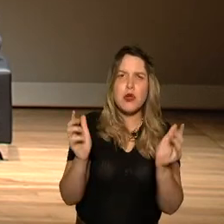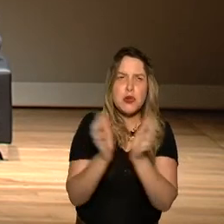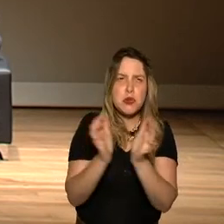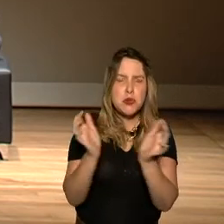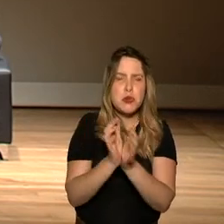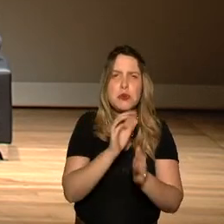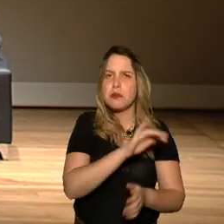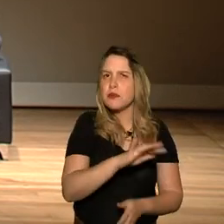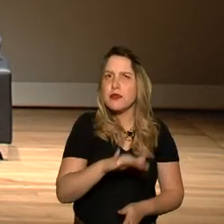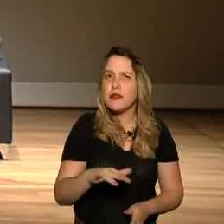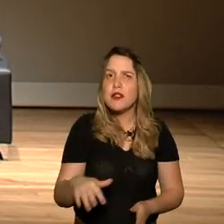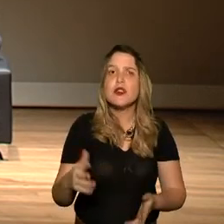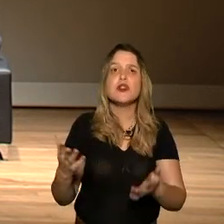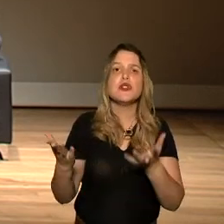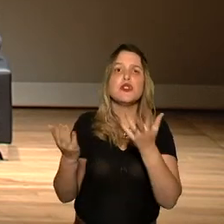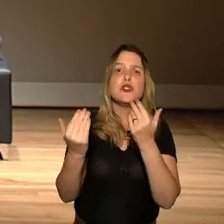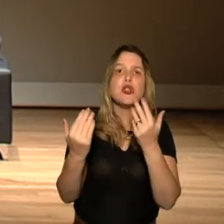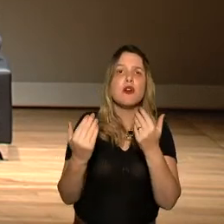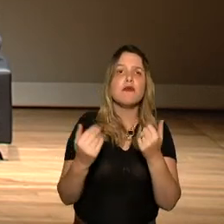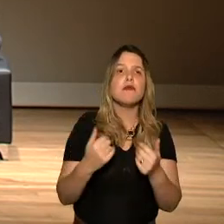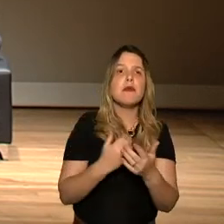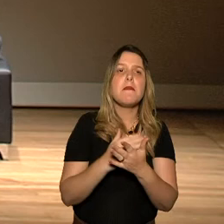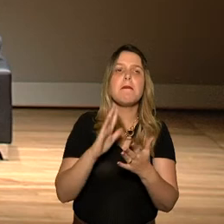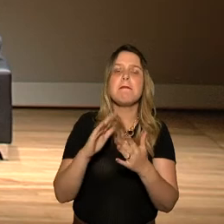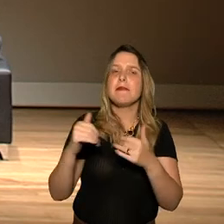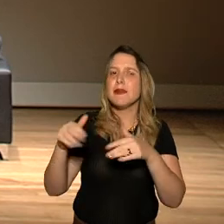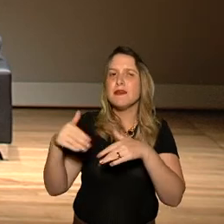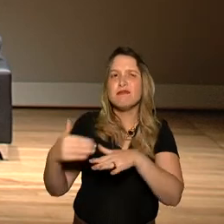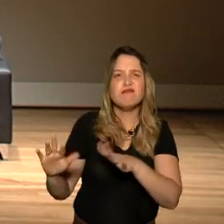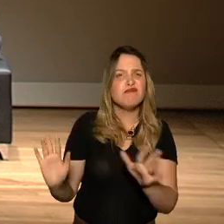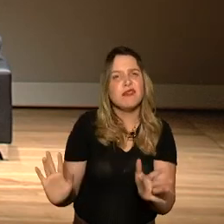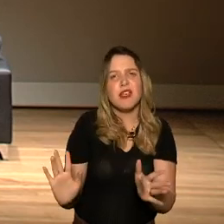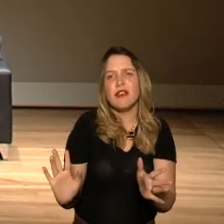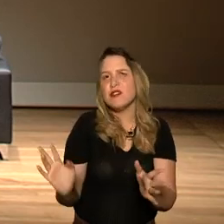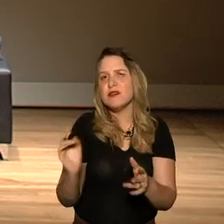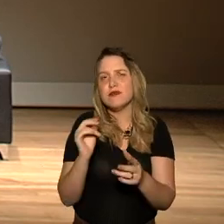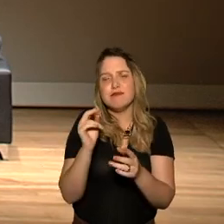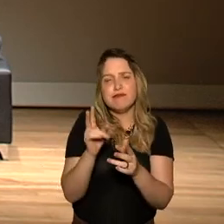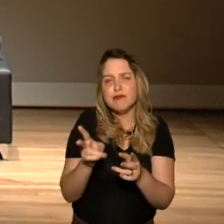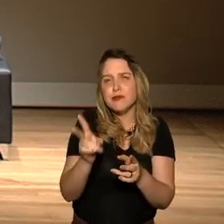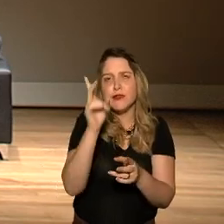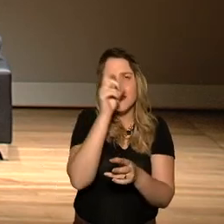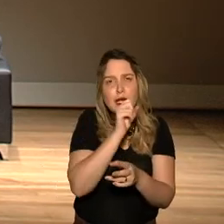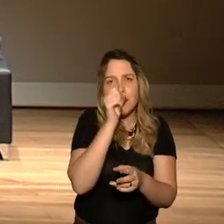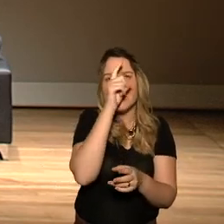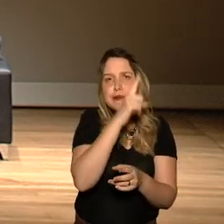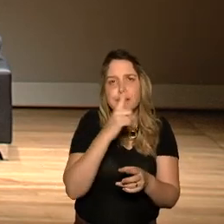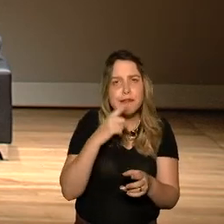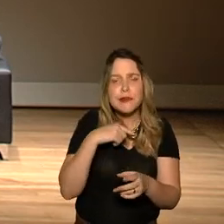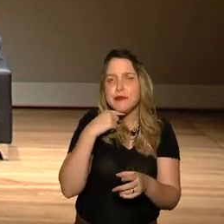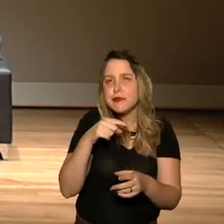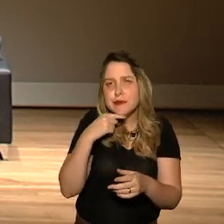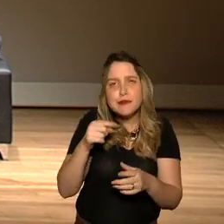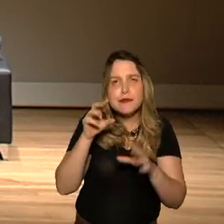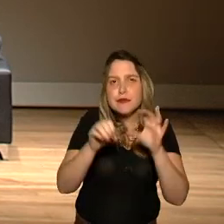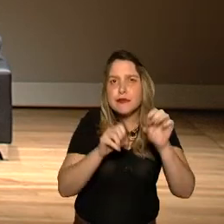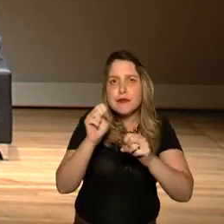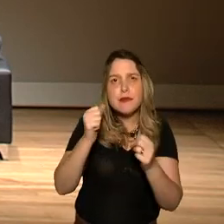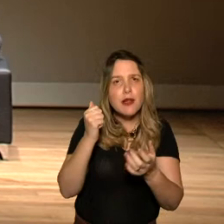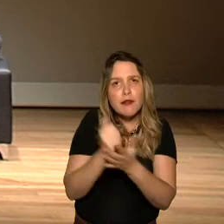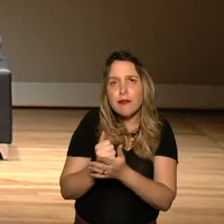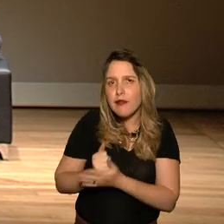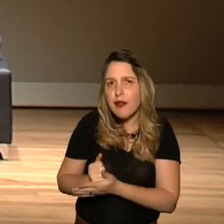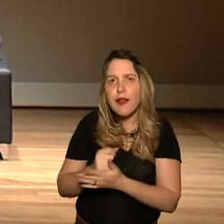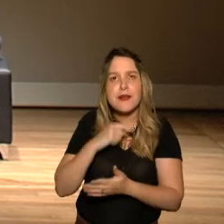infanto juvenil porque aí fica mais ainda para o final de semana e me distancia um pouco da minha prática